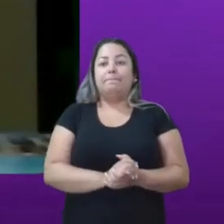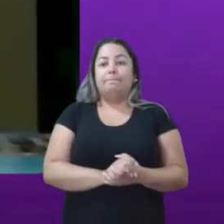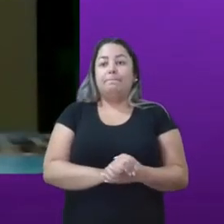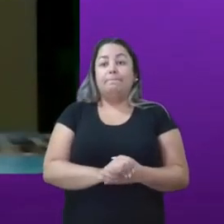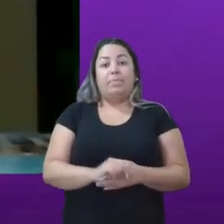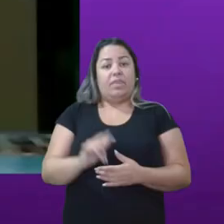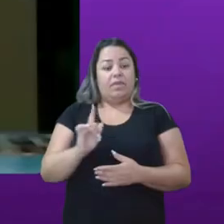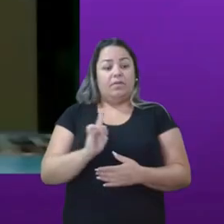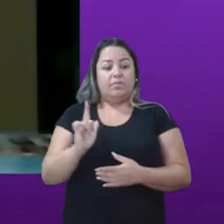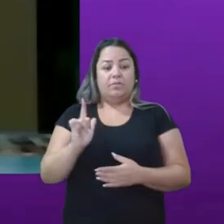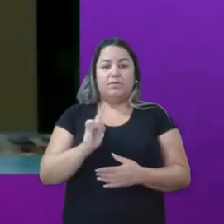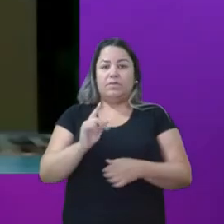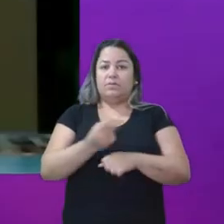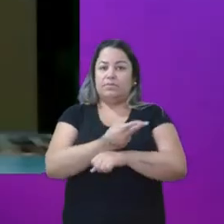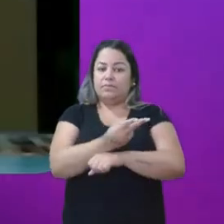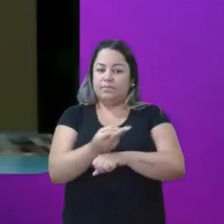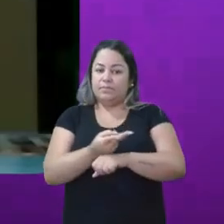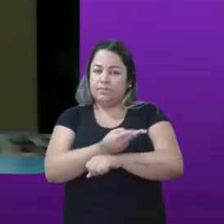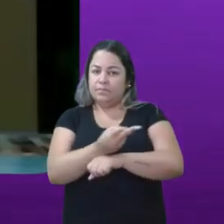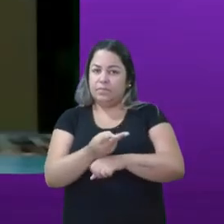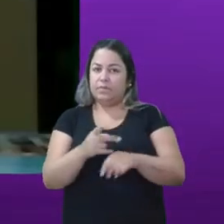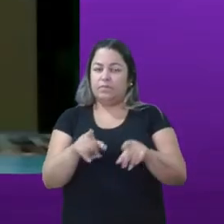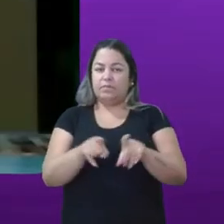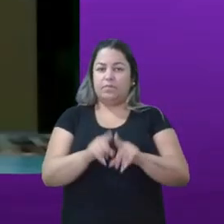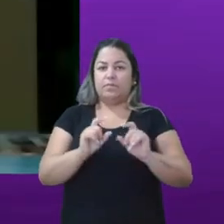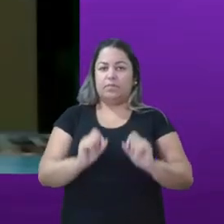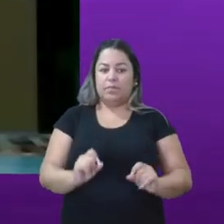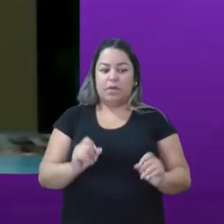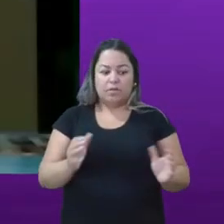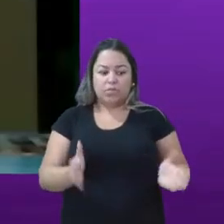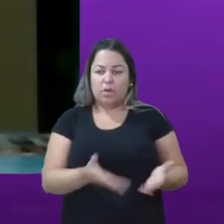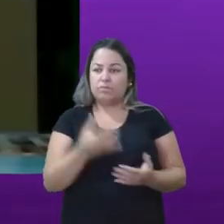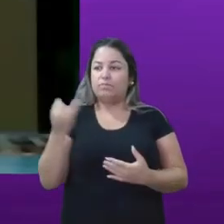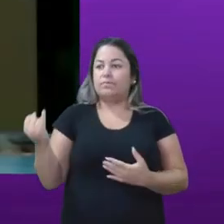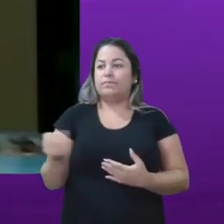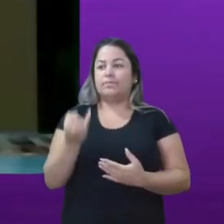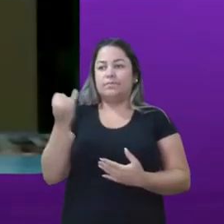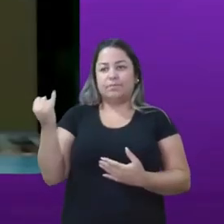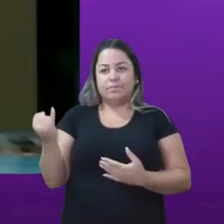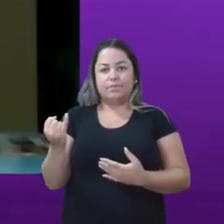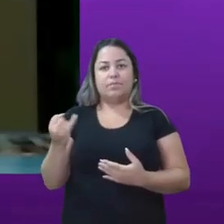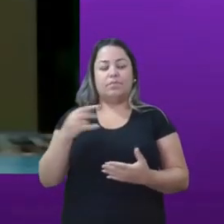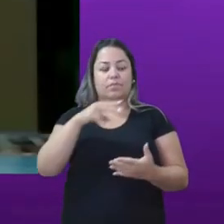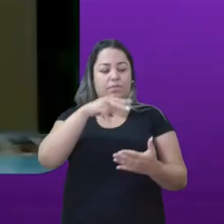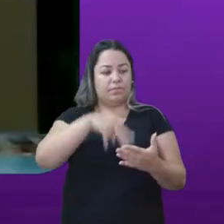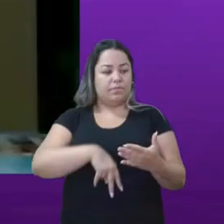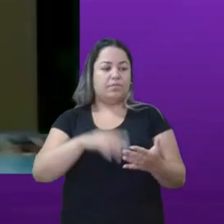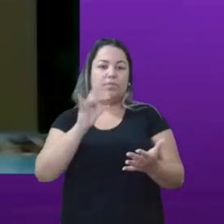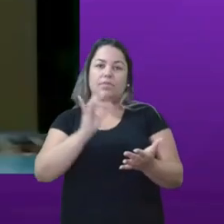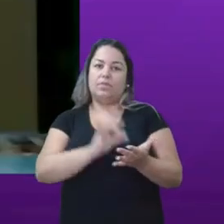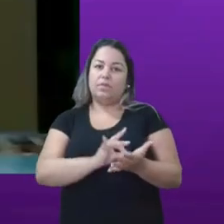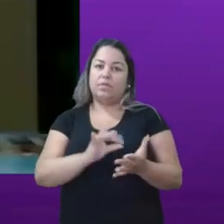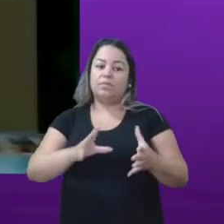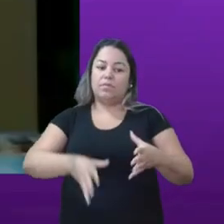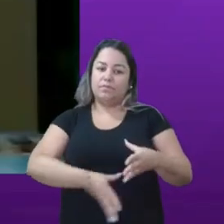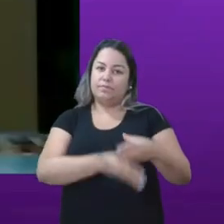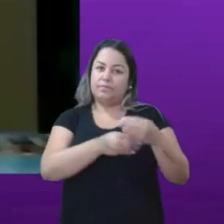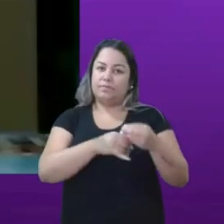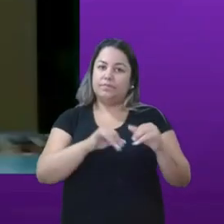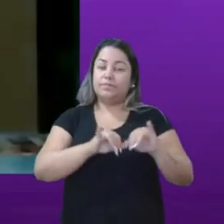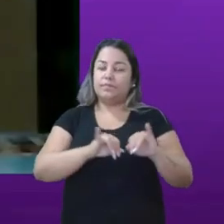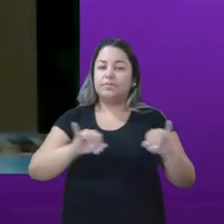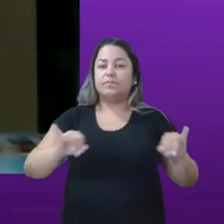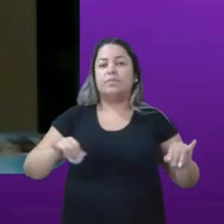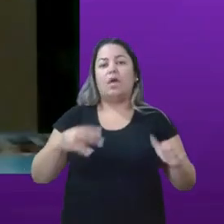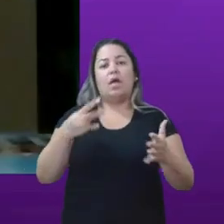nós temos a vigilância socioassistencial como uma função importantíssima para ler a realidade, para agregar os dados, para entender